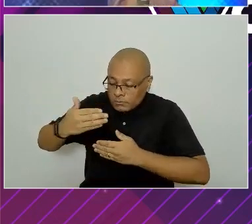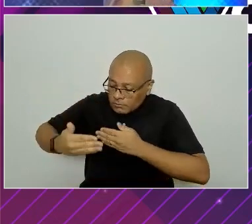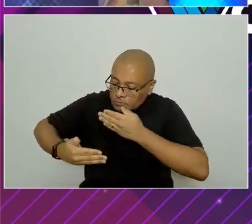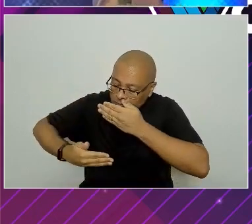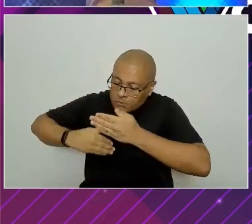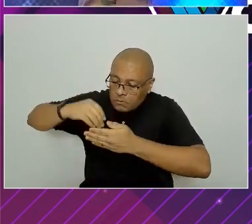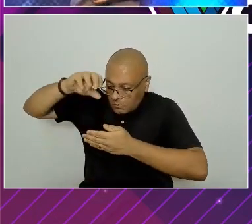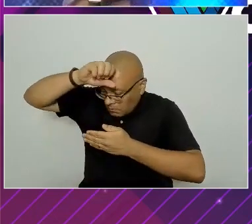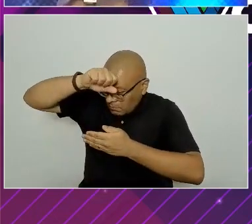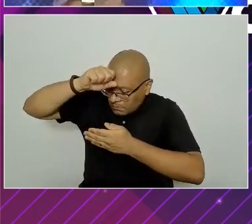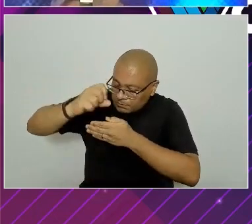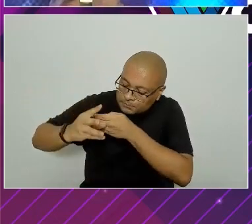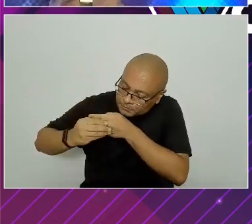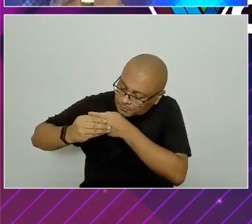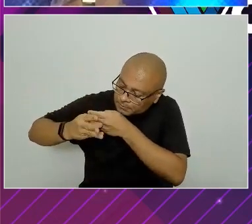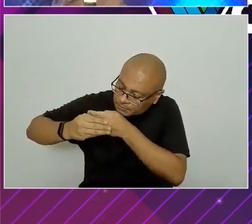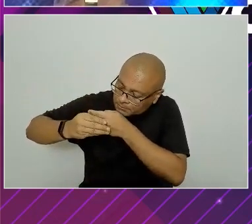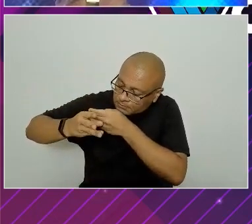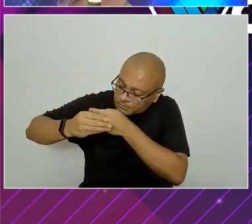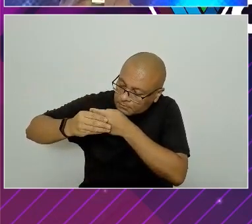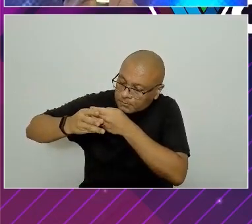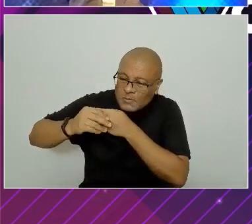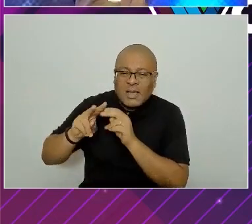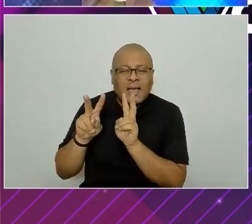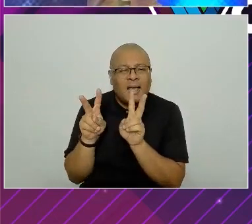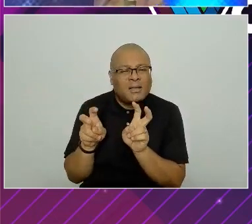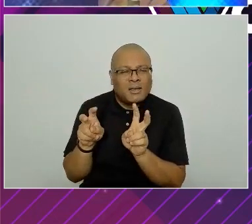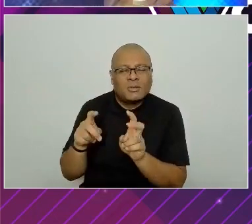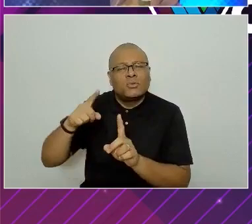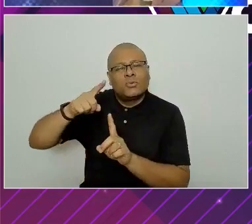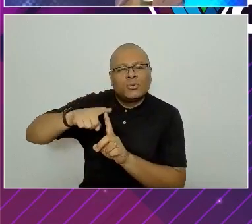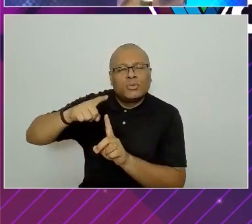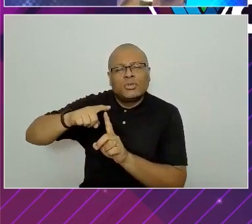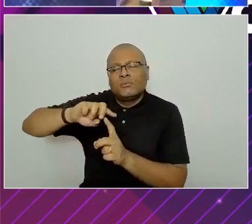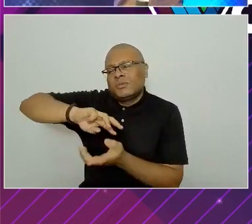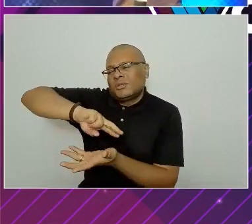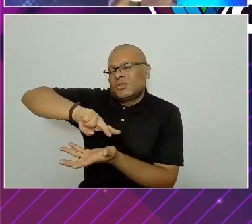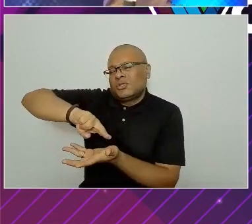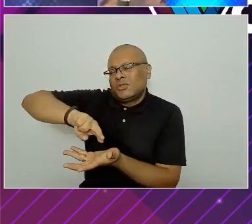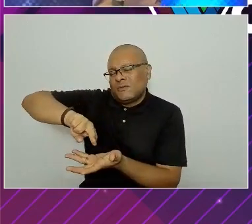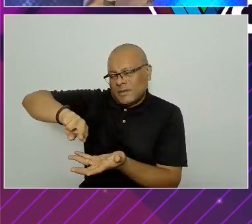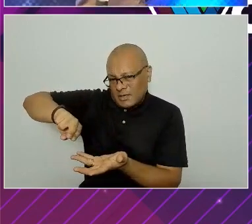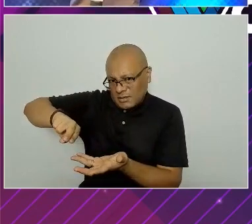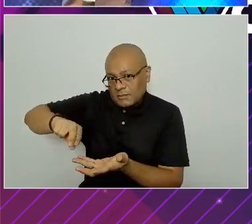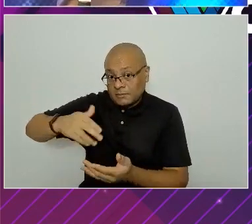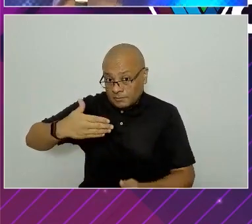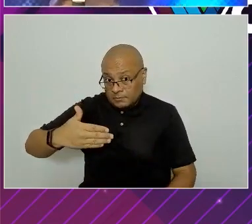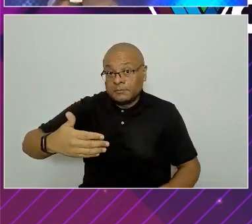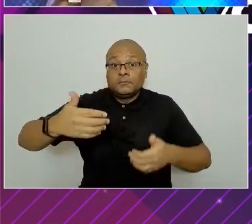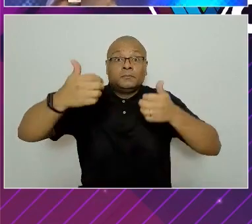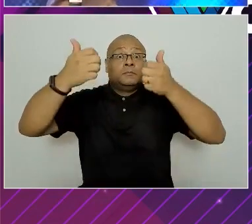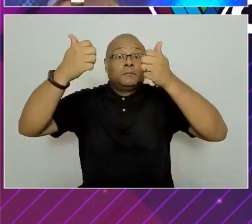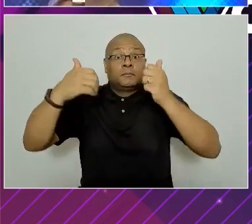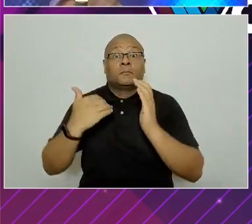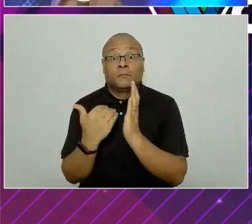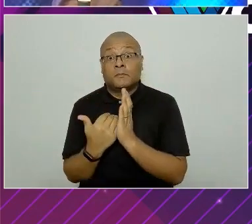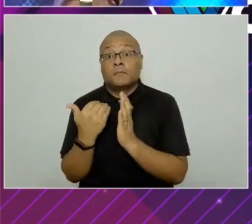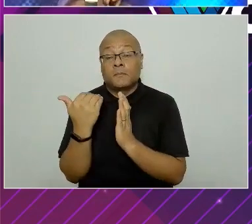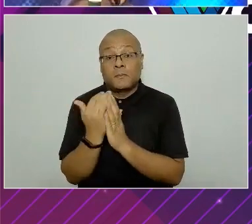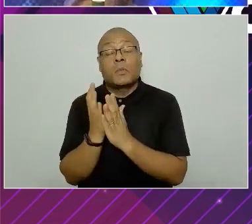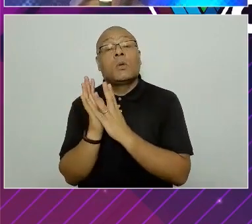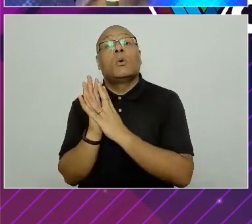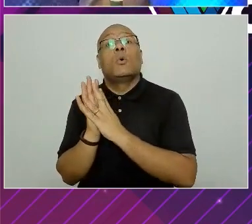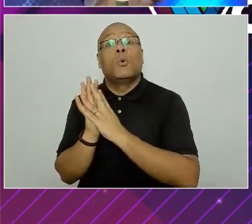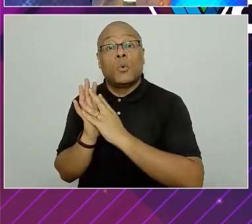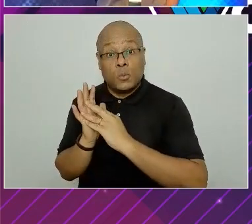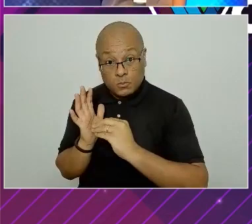aquela máquina, em diferentes assuntos, em diferentes formatos. Né? Então, aqui, inclusive, mais para frente, eu vou mostrar uns modelos para vocês